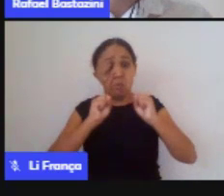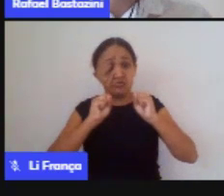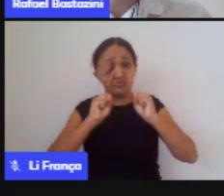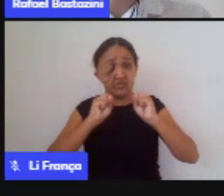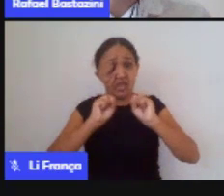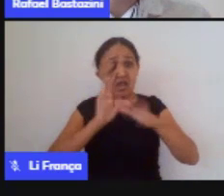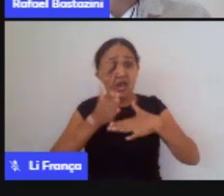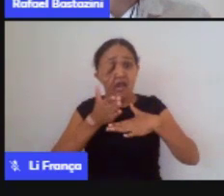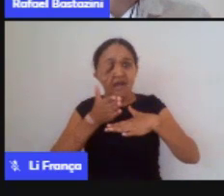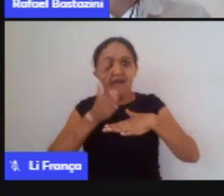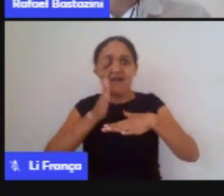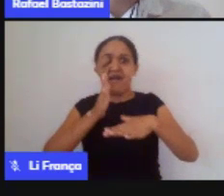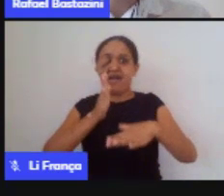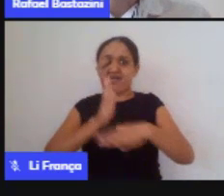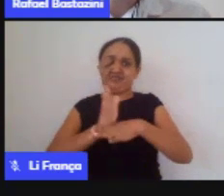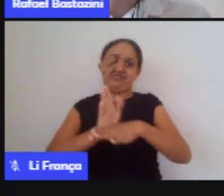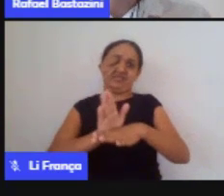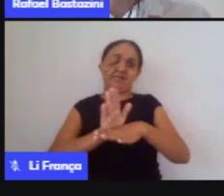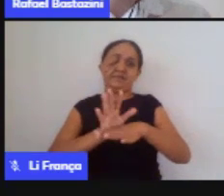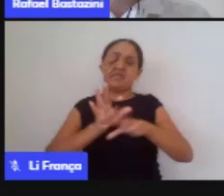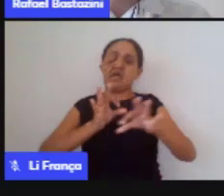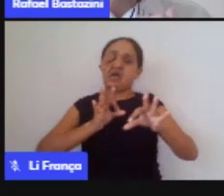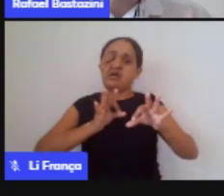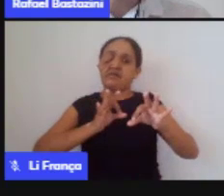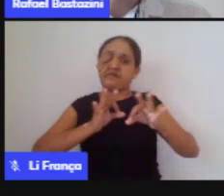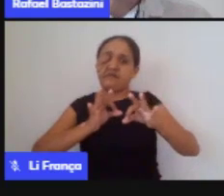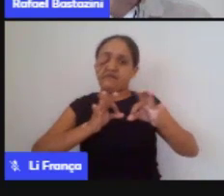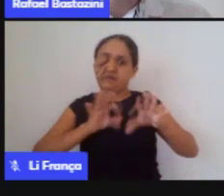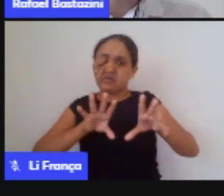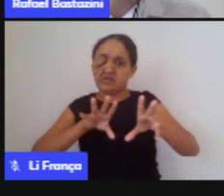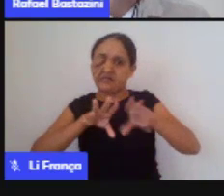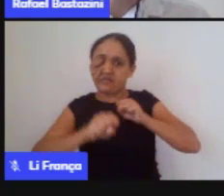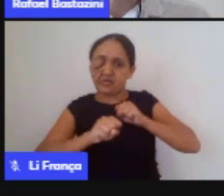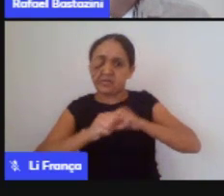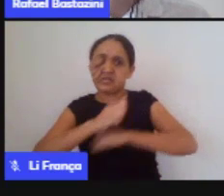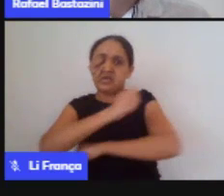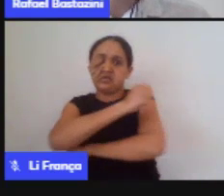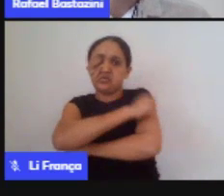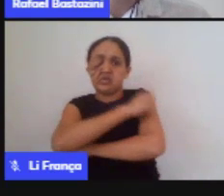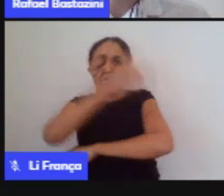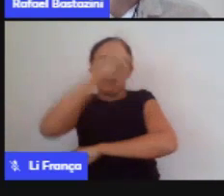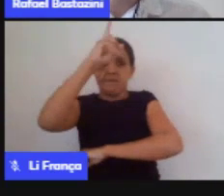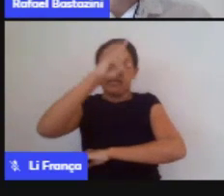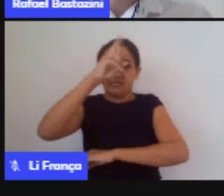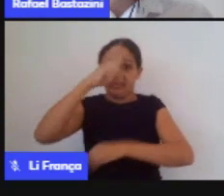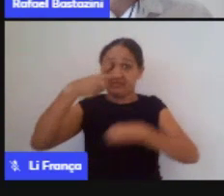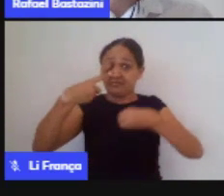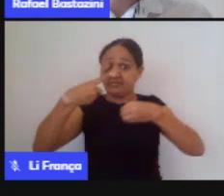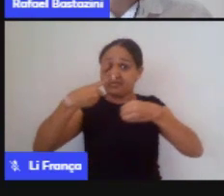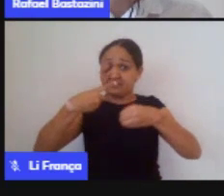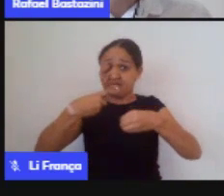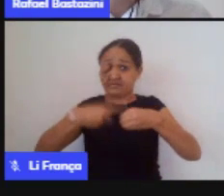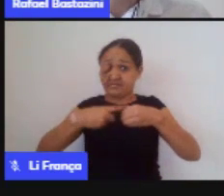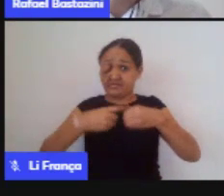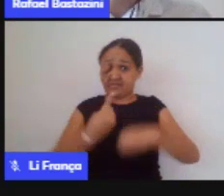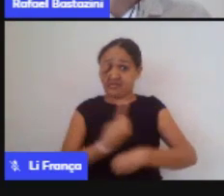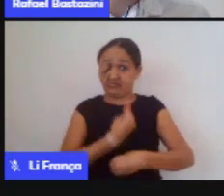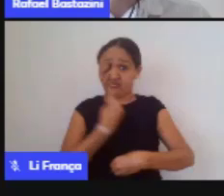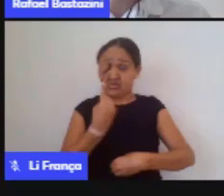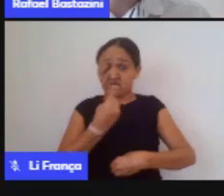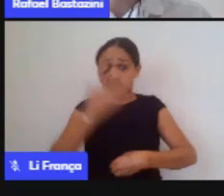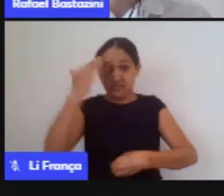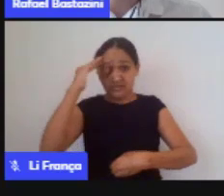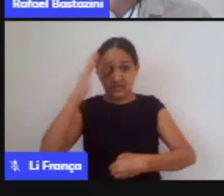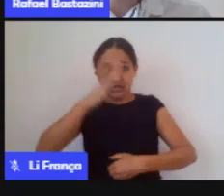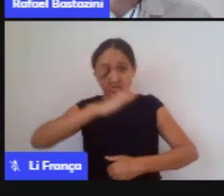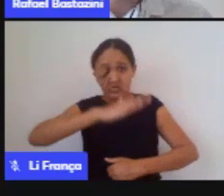na formação dos nossos alunos, na reflexão sobre a nossa cidade e no entendimento do espaço urbano de